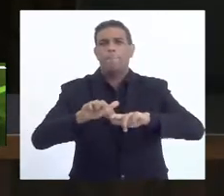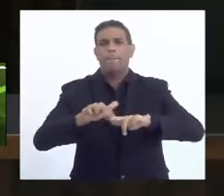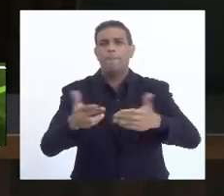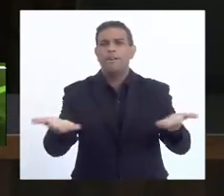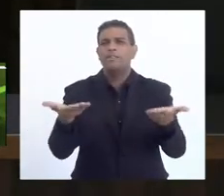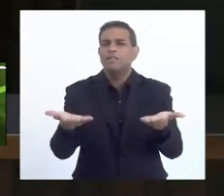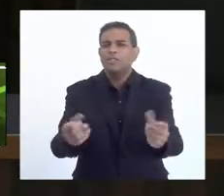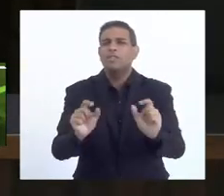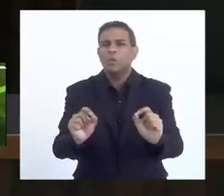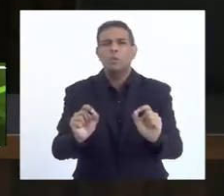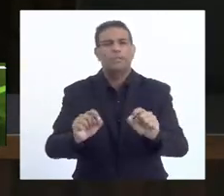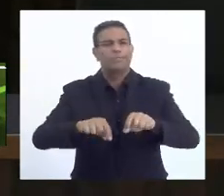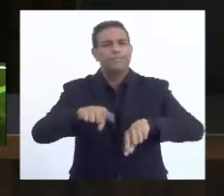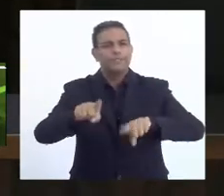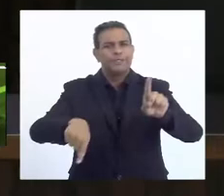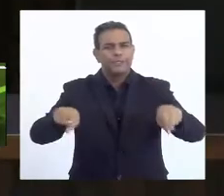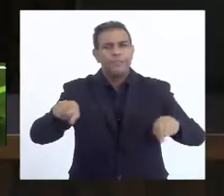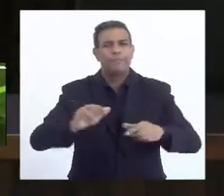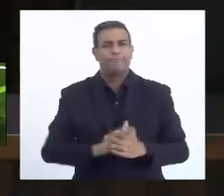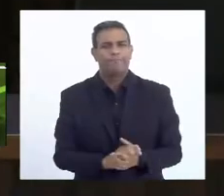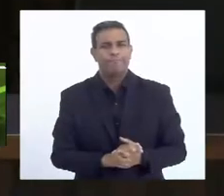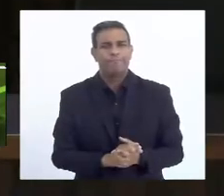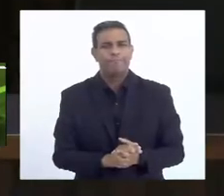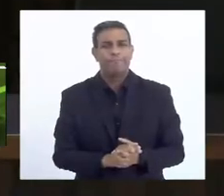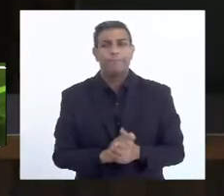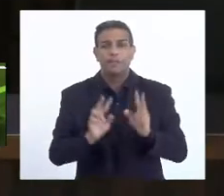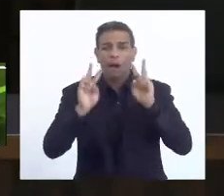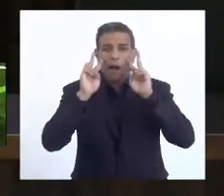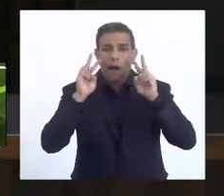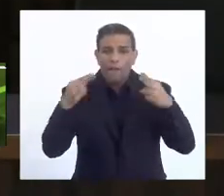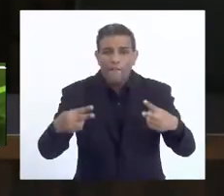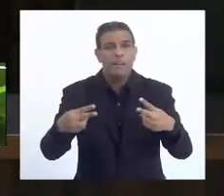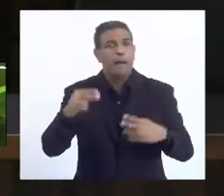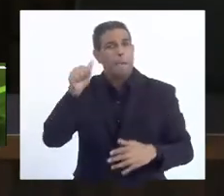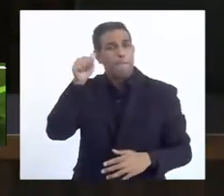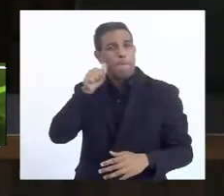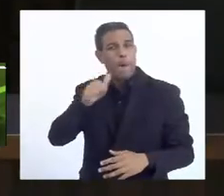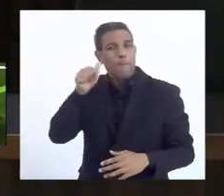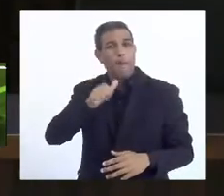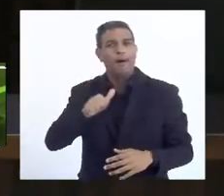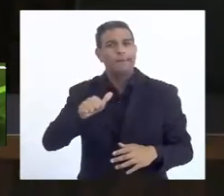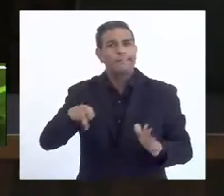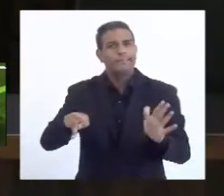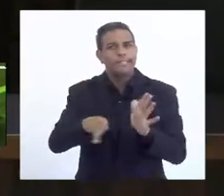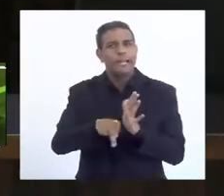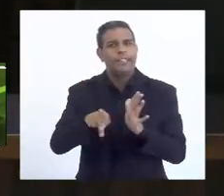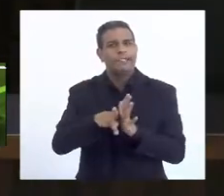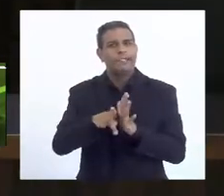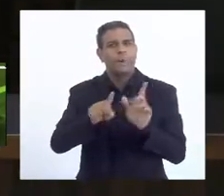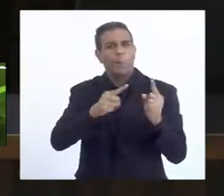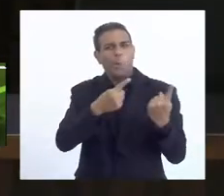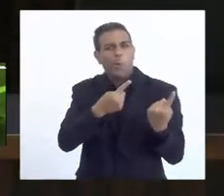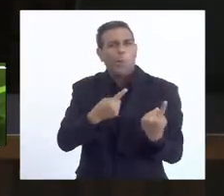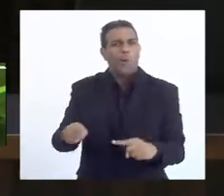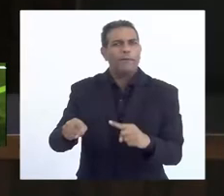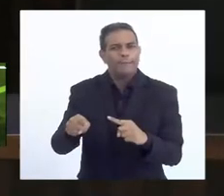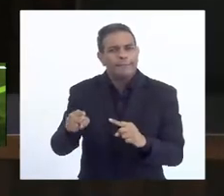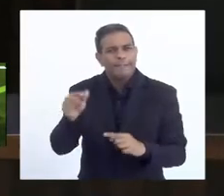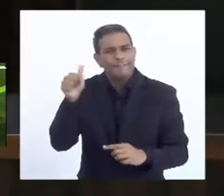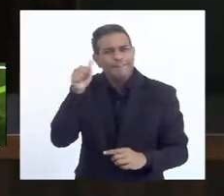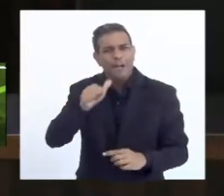assim? Porque, para nós, essa questão da mulher, da violência política, ela está